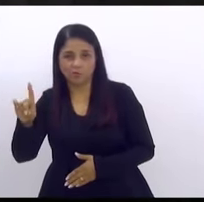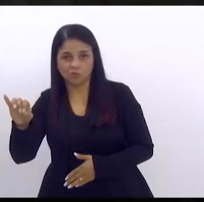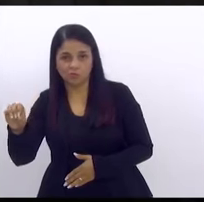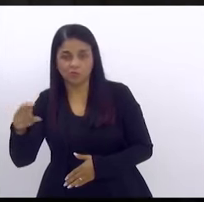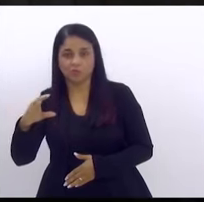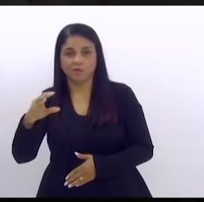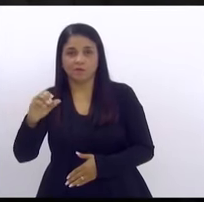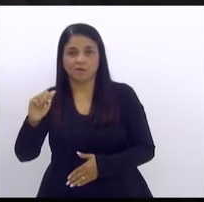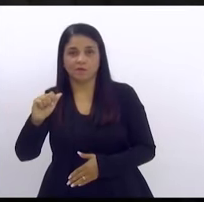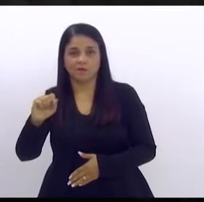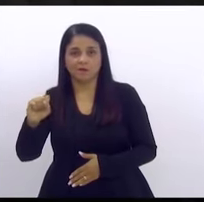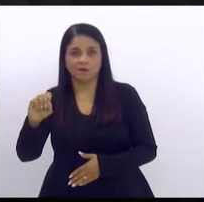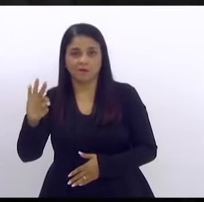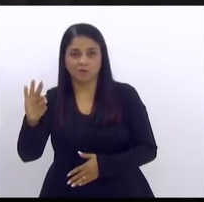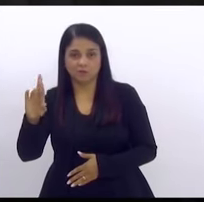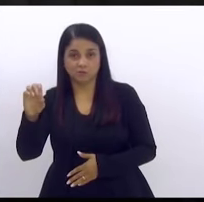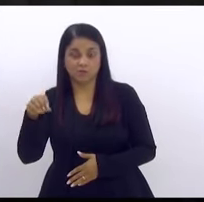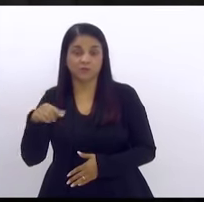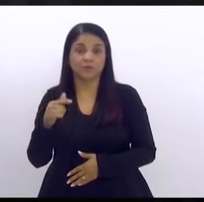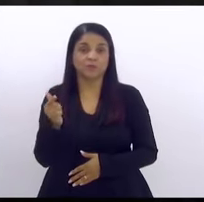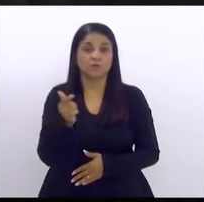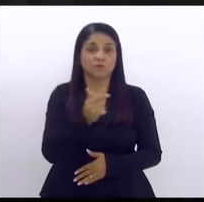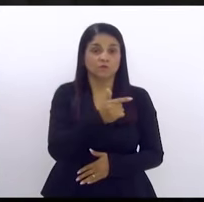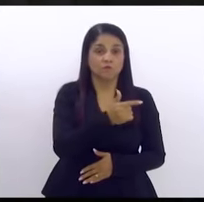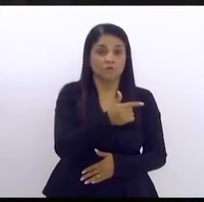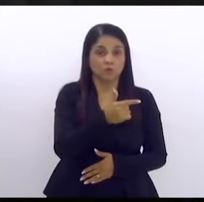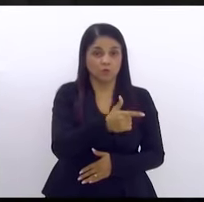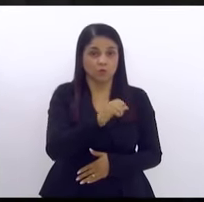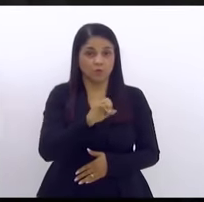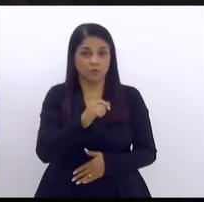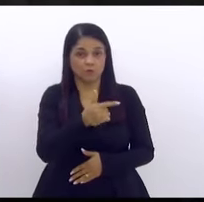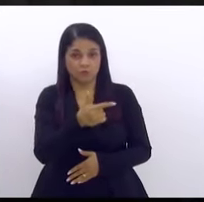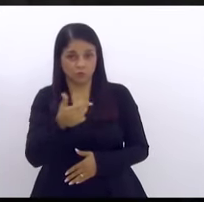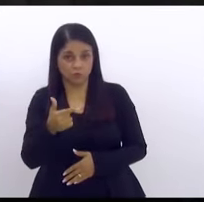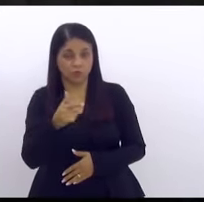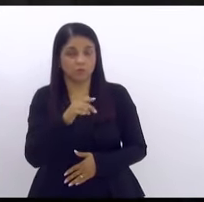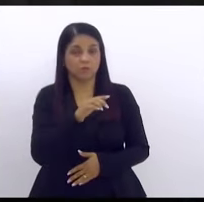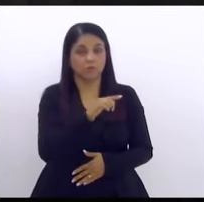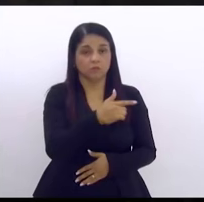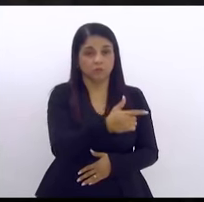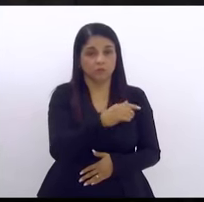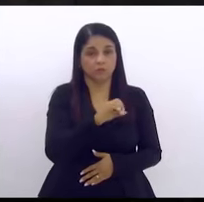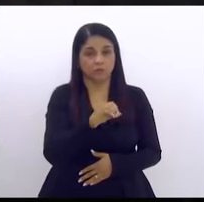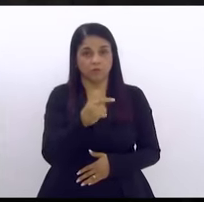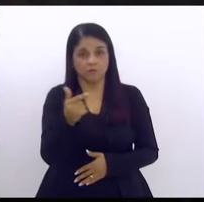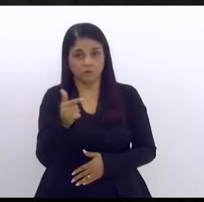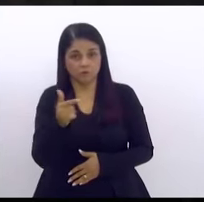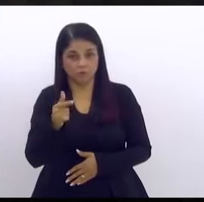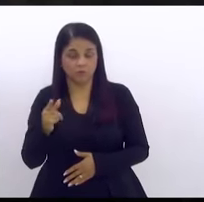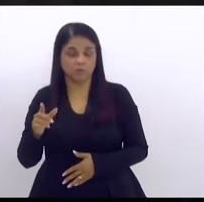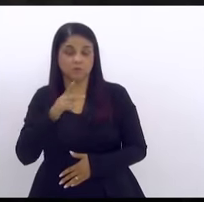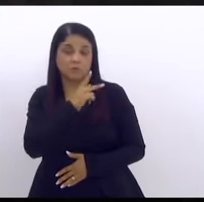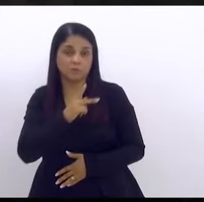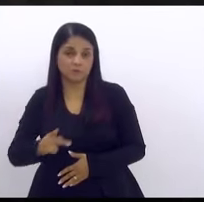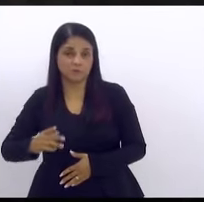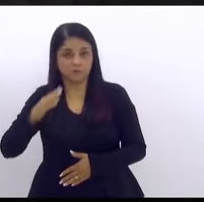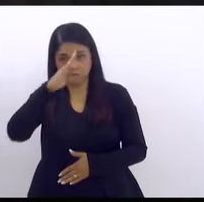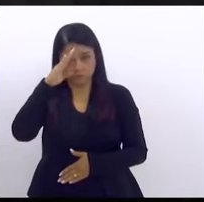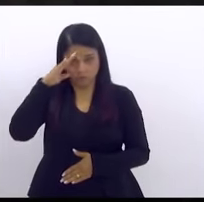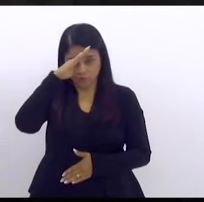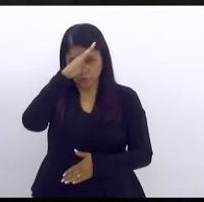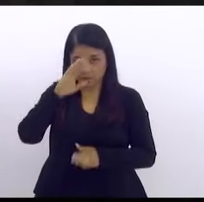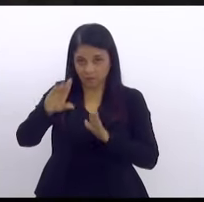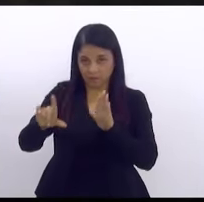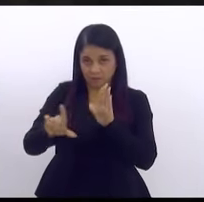em 22, quando o senhor Bolsonaro presidia a República e fez as leis